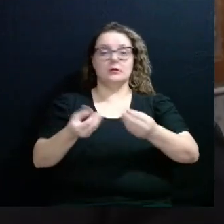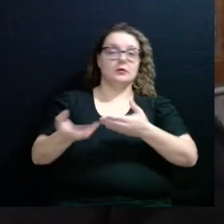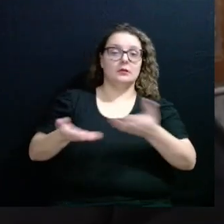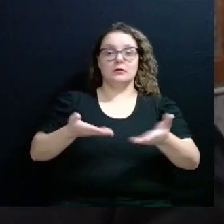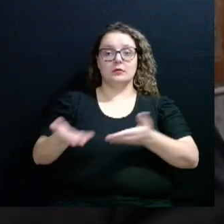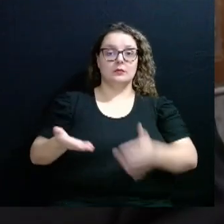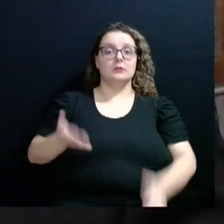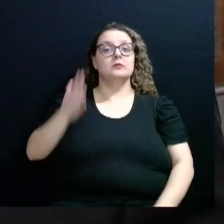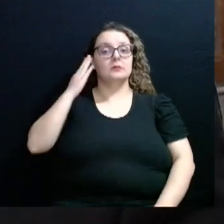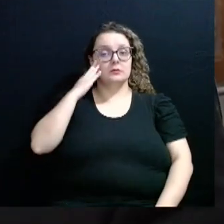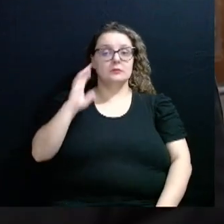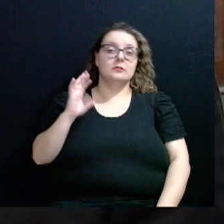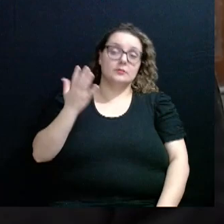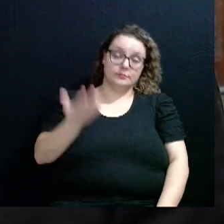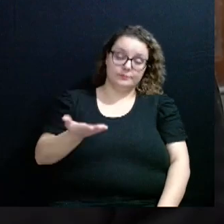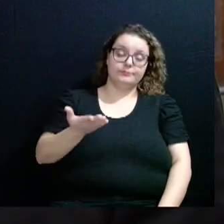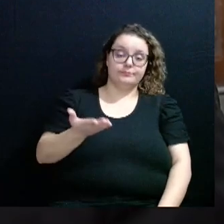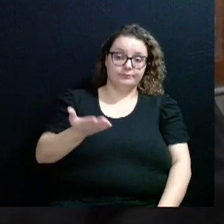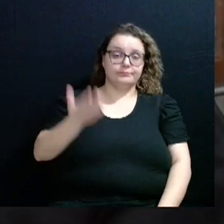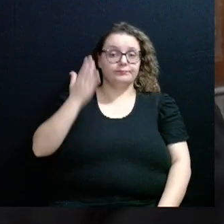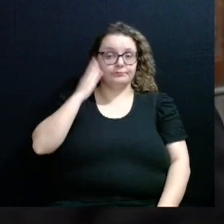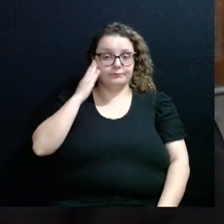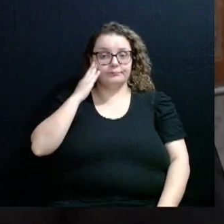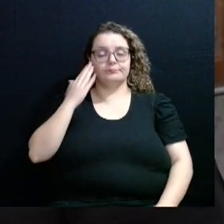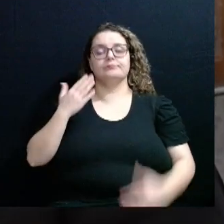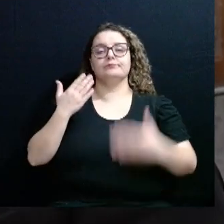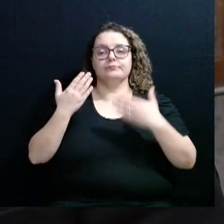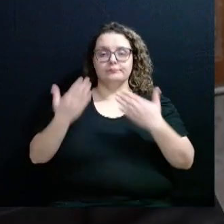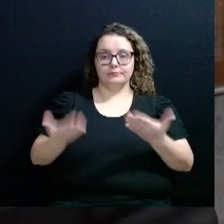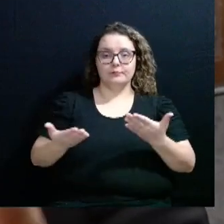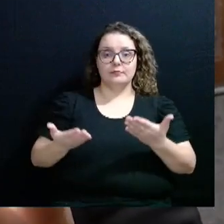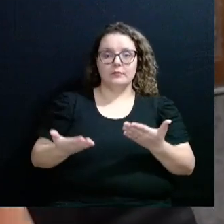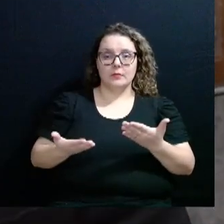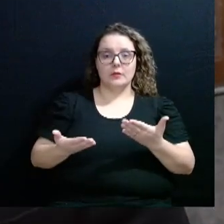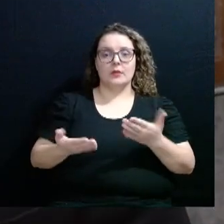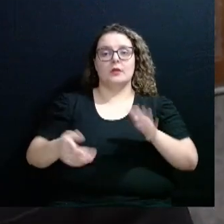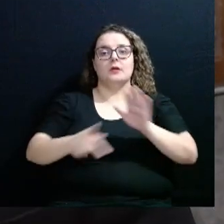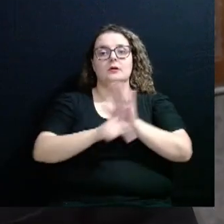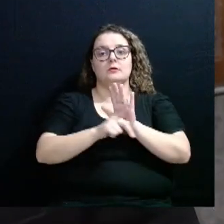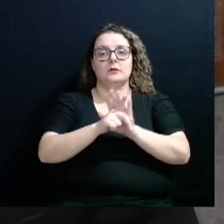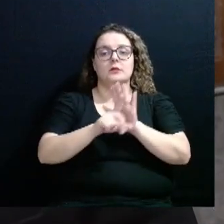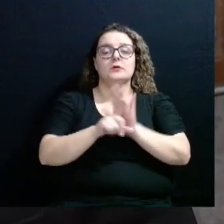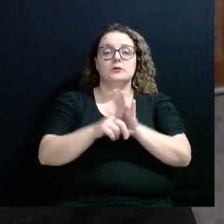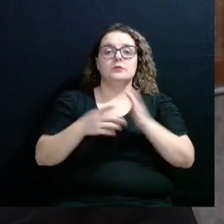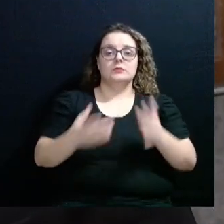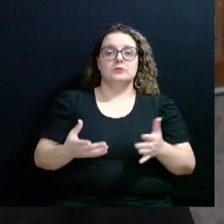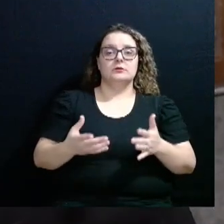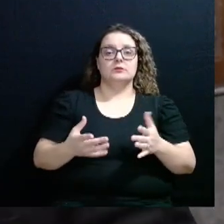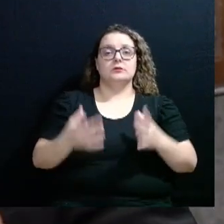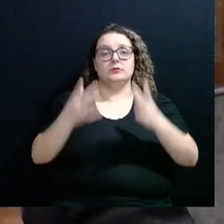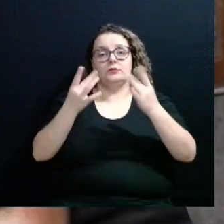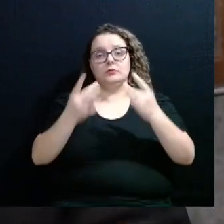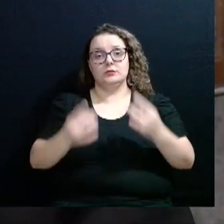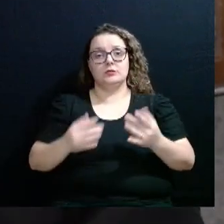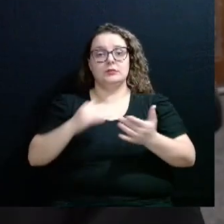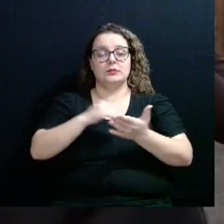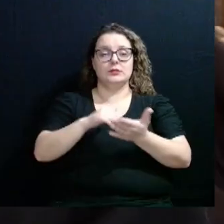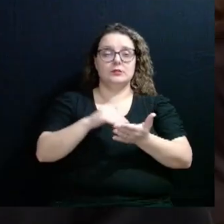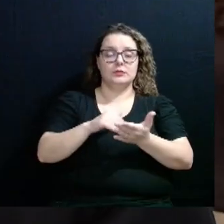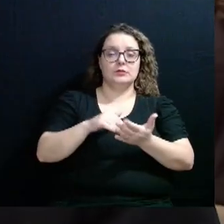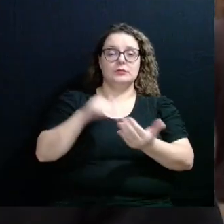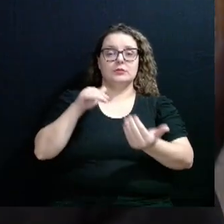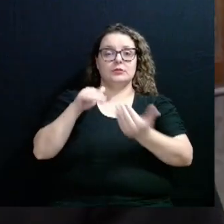acontece isso. Então eu coloquei esse projeto de lei que fique a critério da Secretaria de Transportes, que fique a